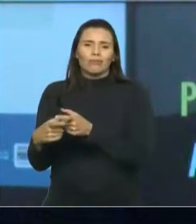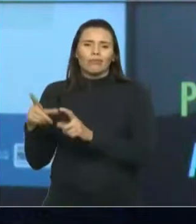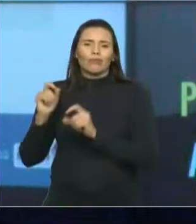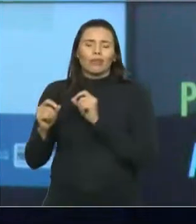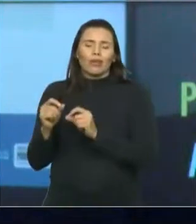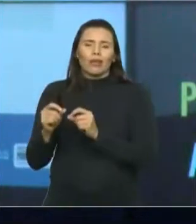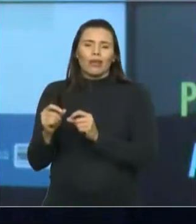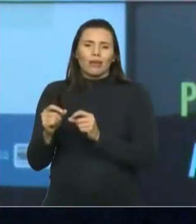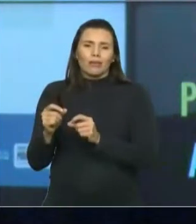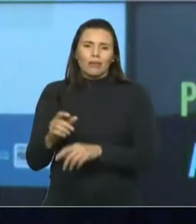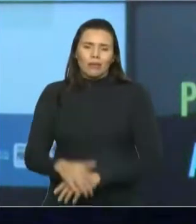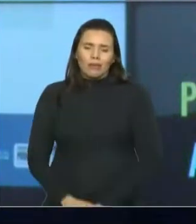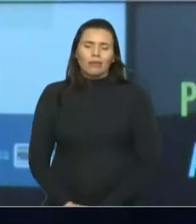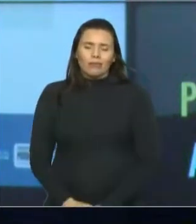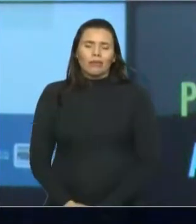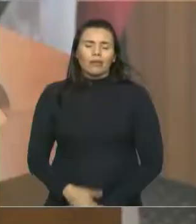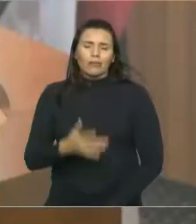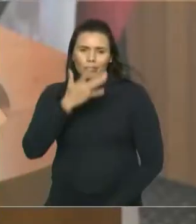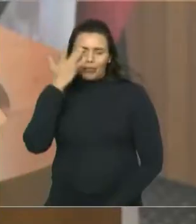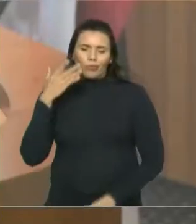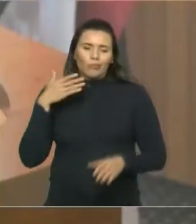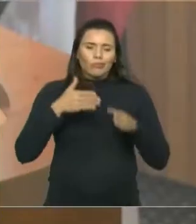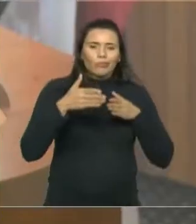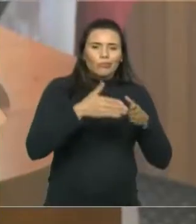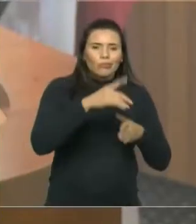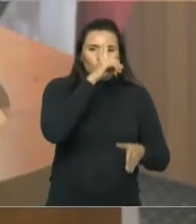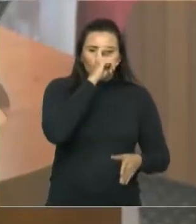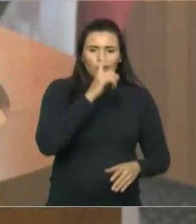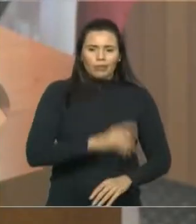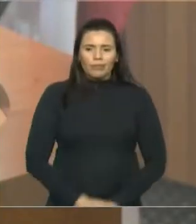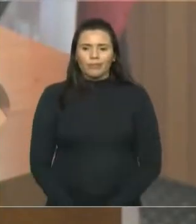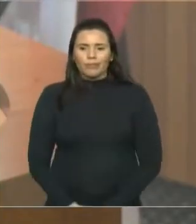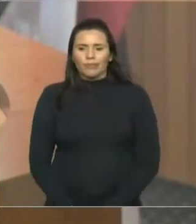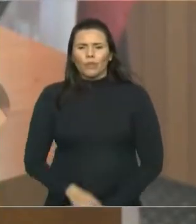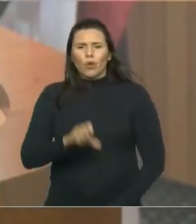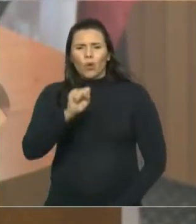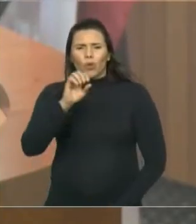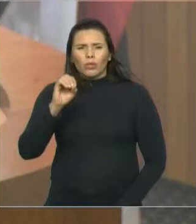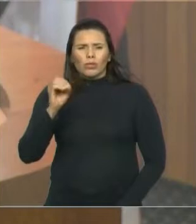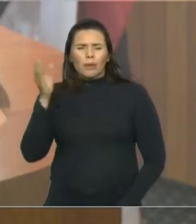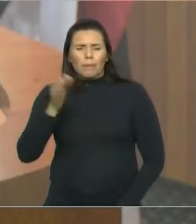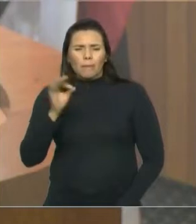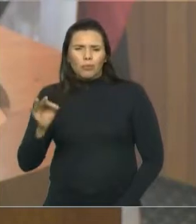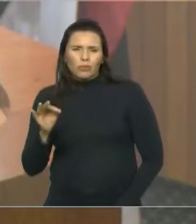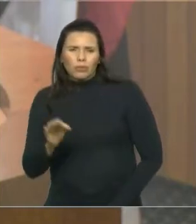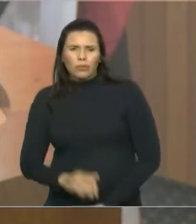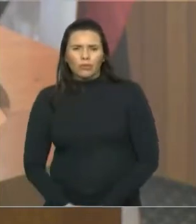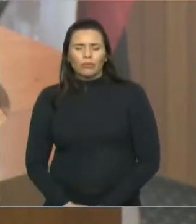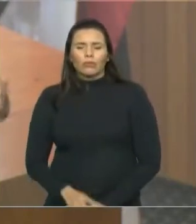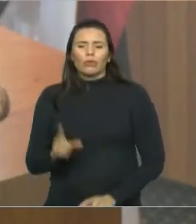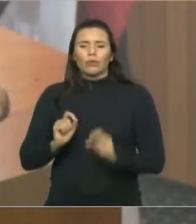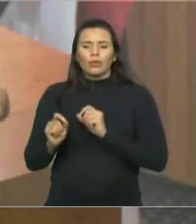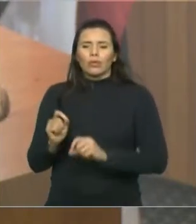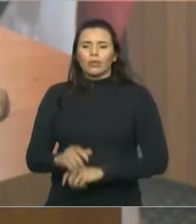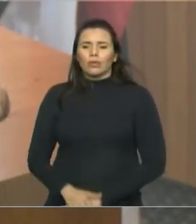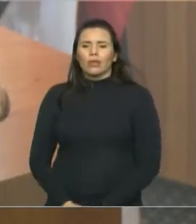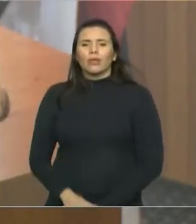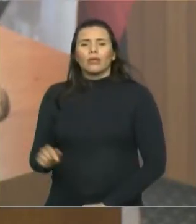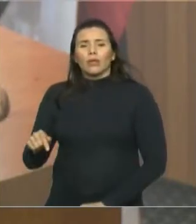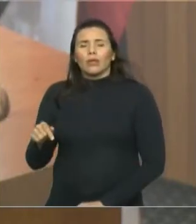80% dos casos, eles são resolvidos na atenção primária. 15% na atenção